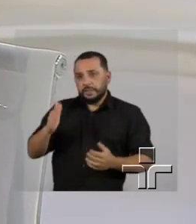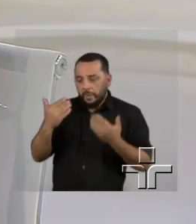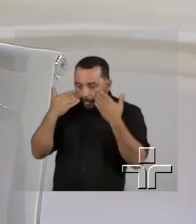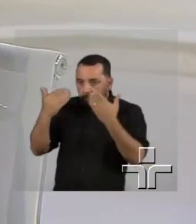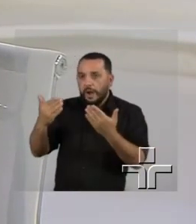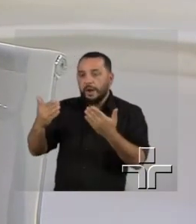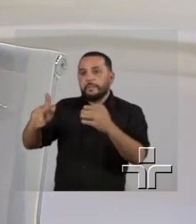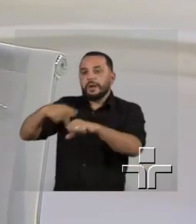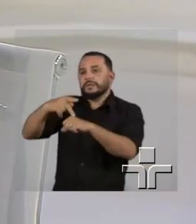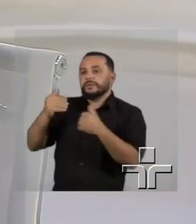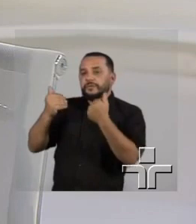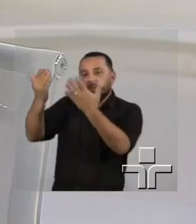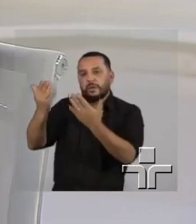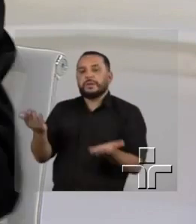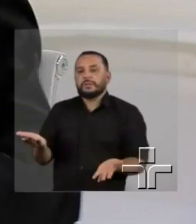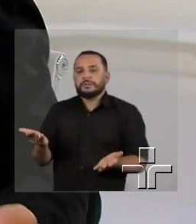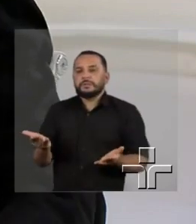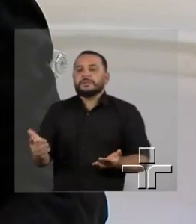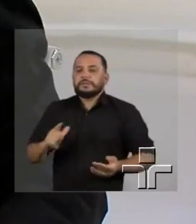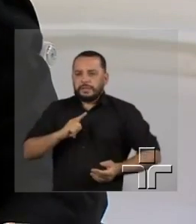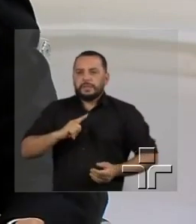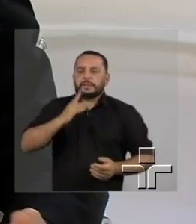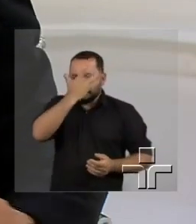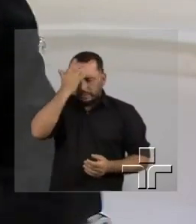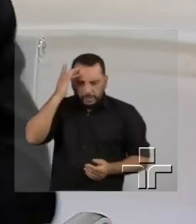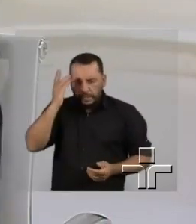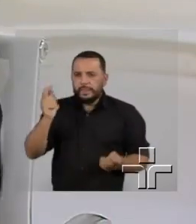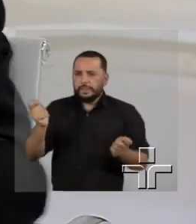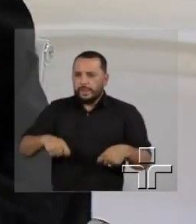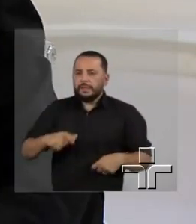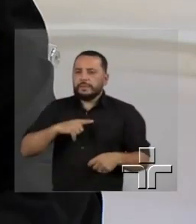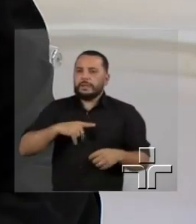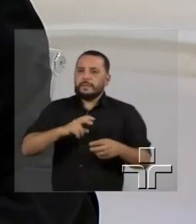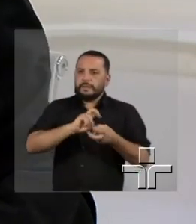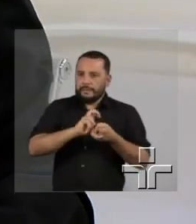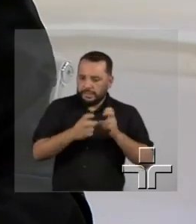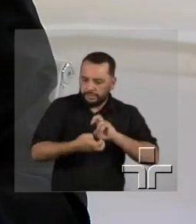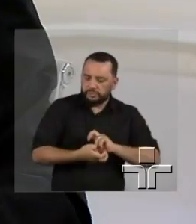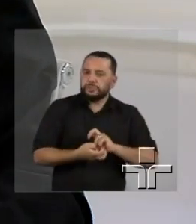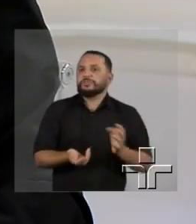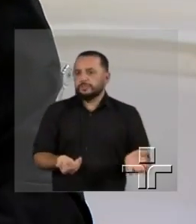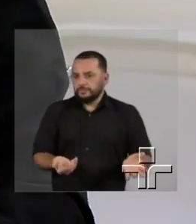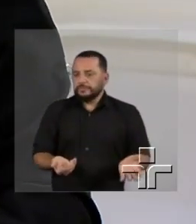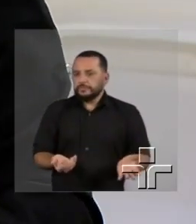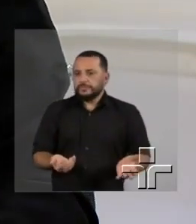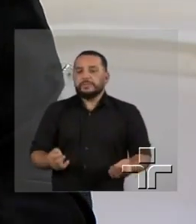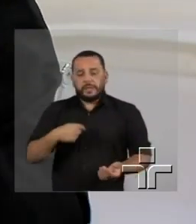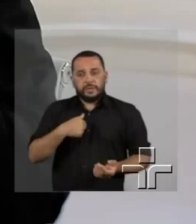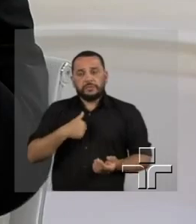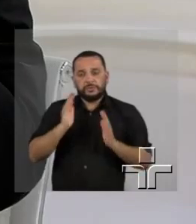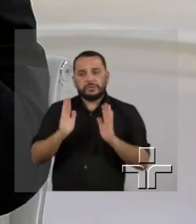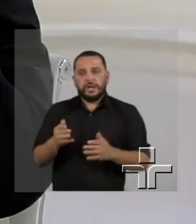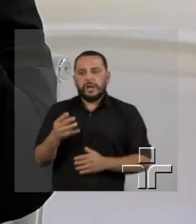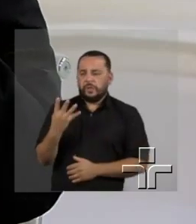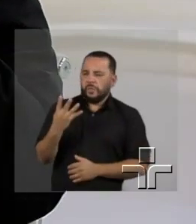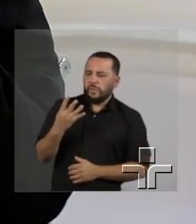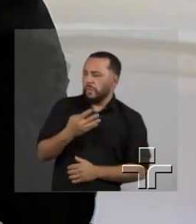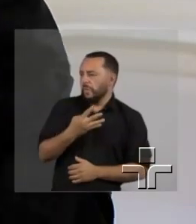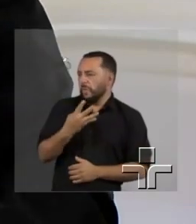ambiental. A parte ambiental vamos dizer assim, é um assunto de valorização